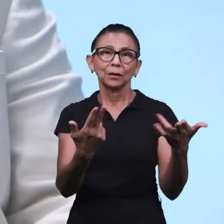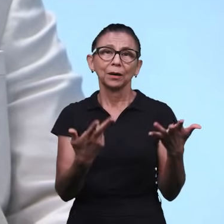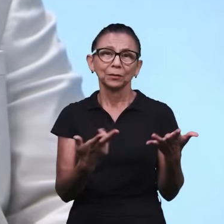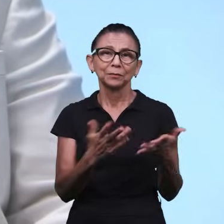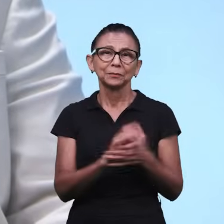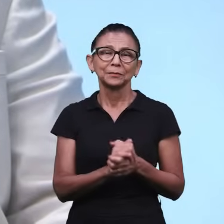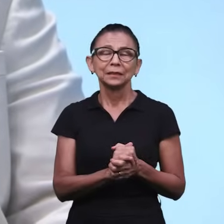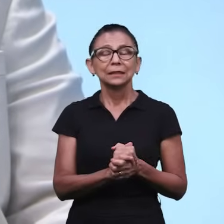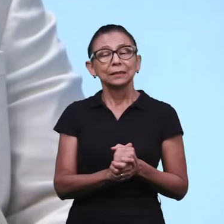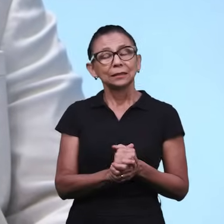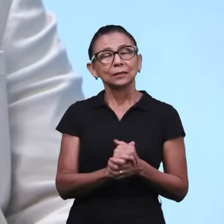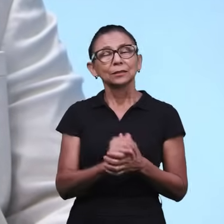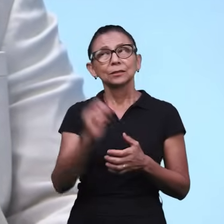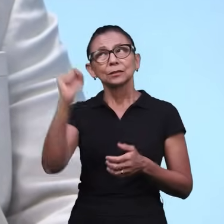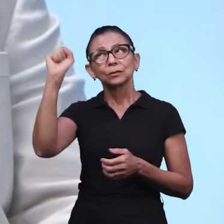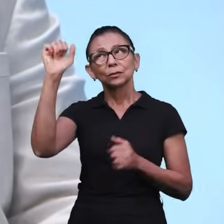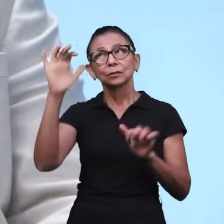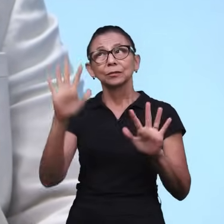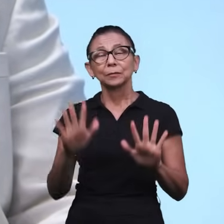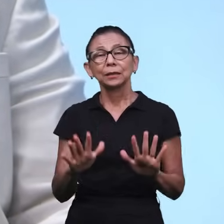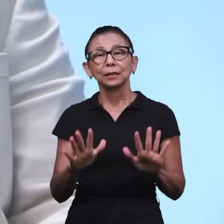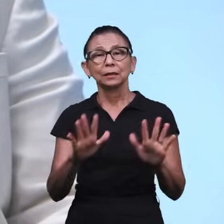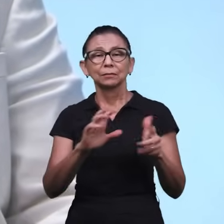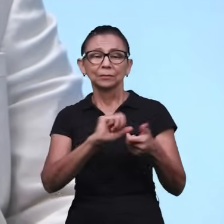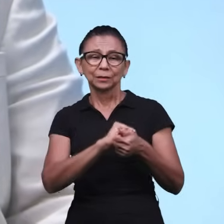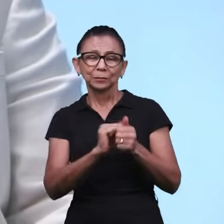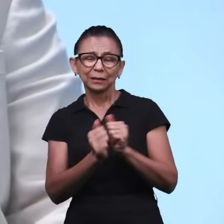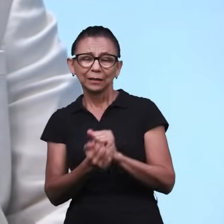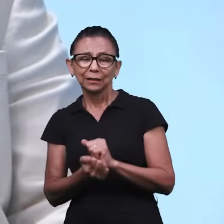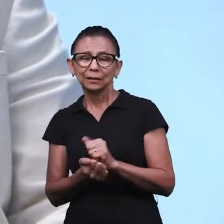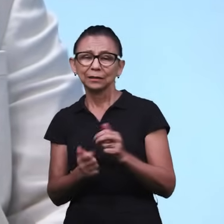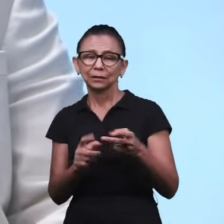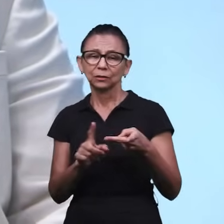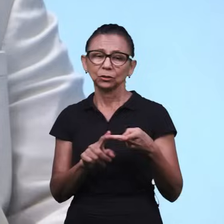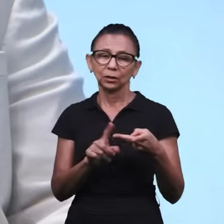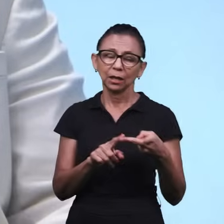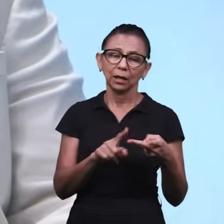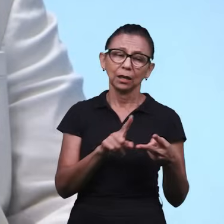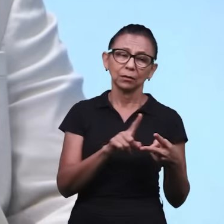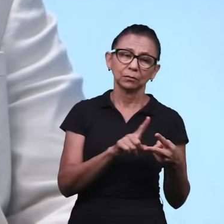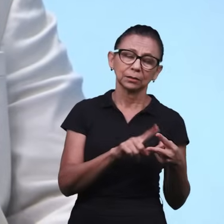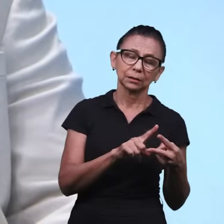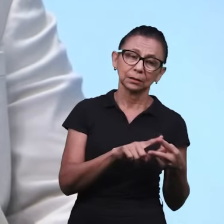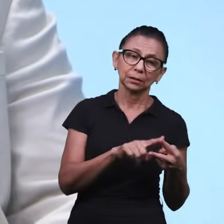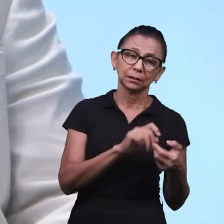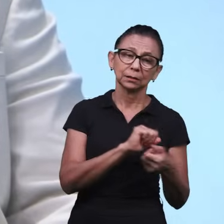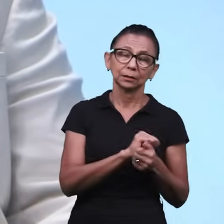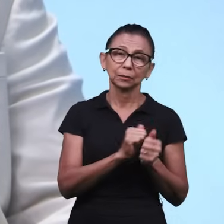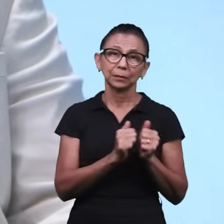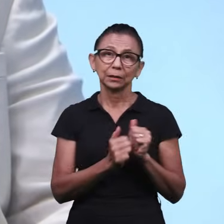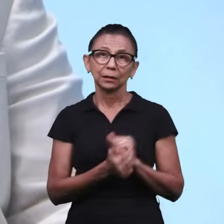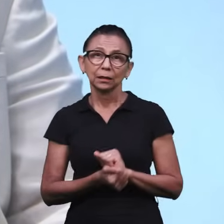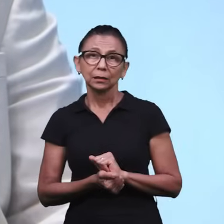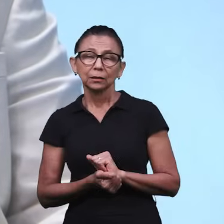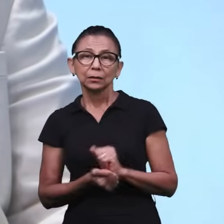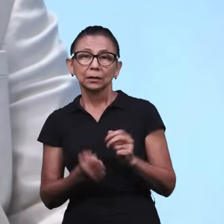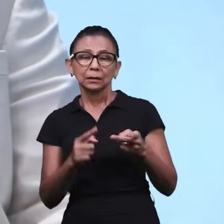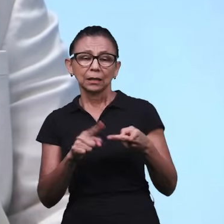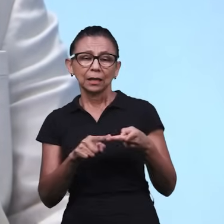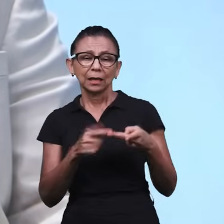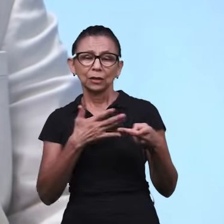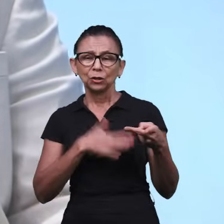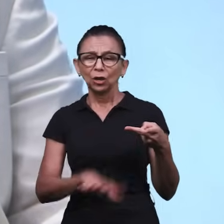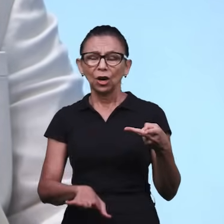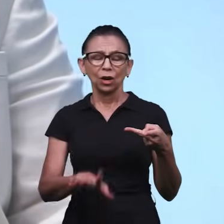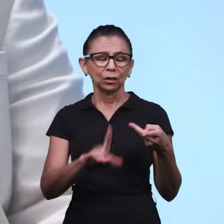deu uma bênção que a gente foi adaptando as atividades para o Tiago, mais velho, para o Pedro, mais novo, atividades que ambos gostavam de fazer.